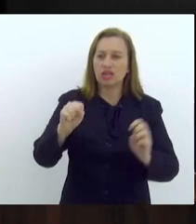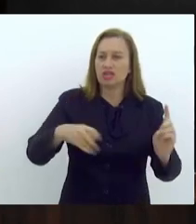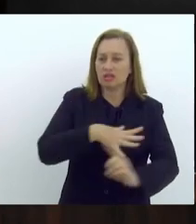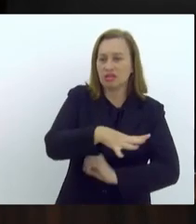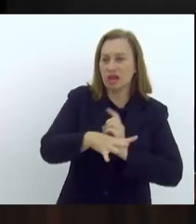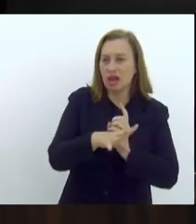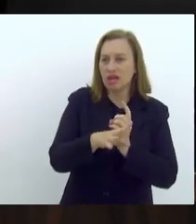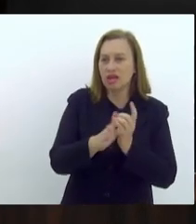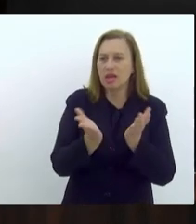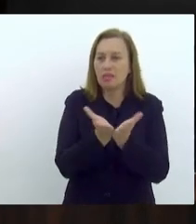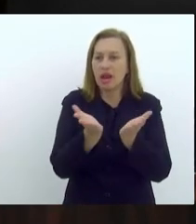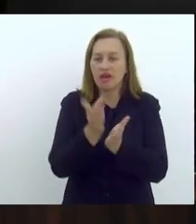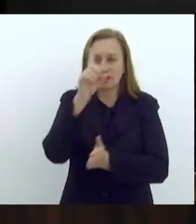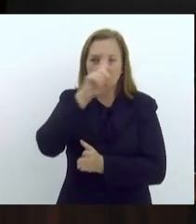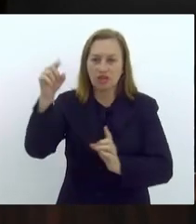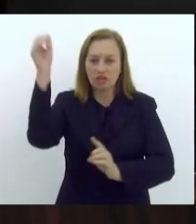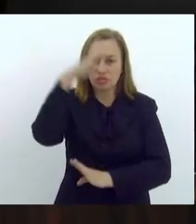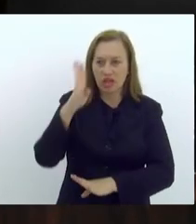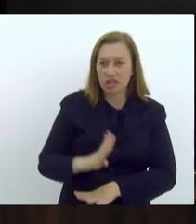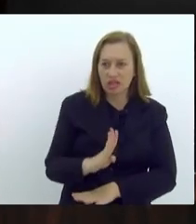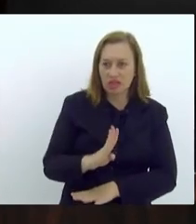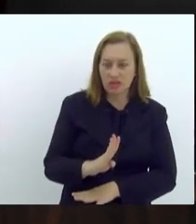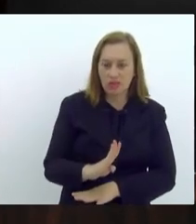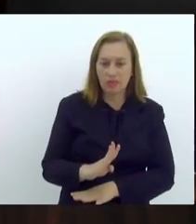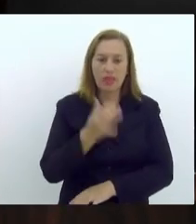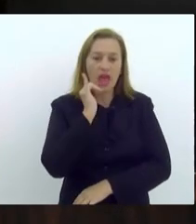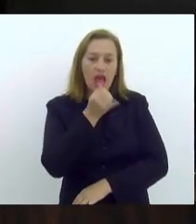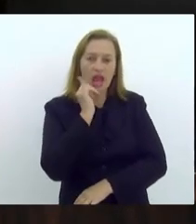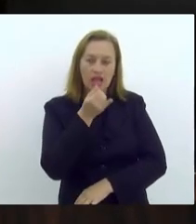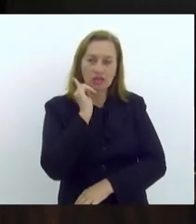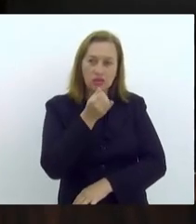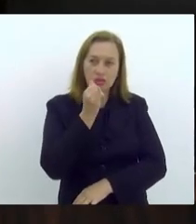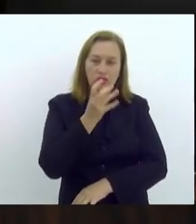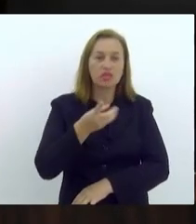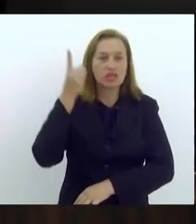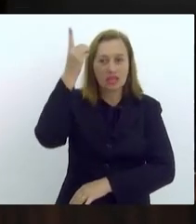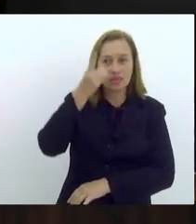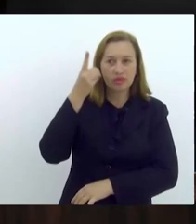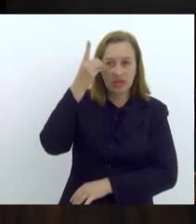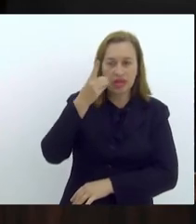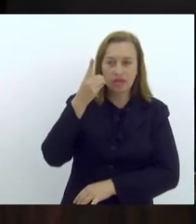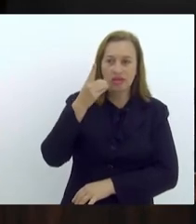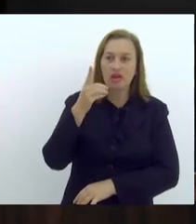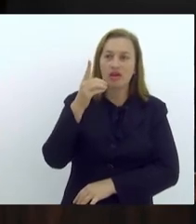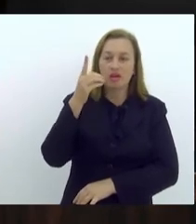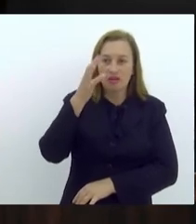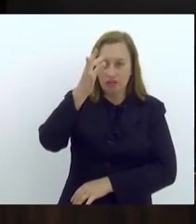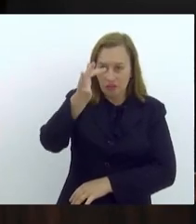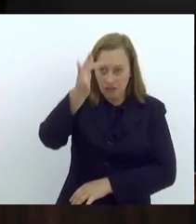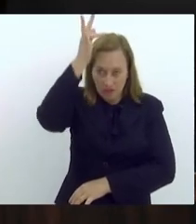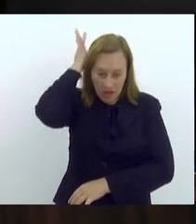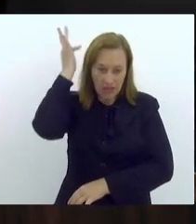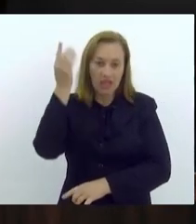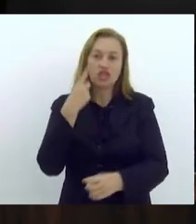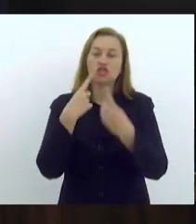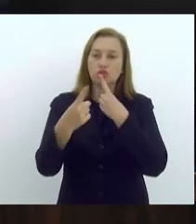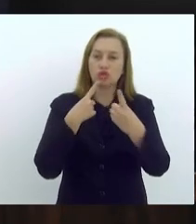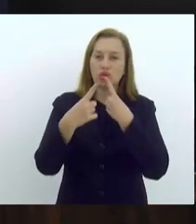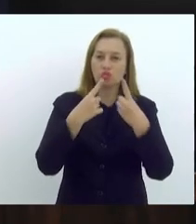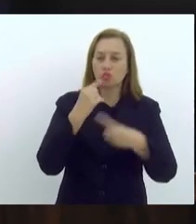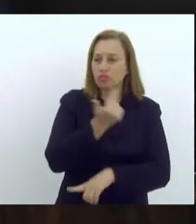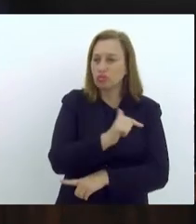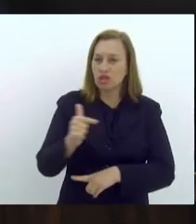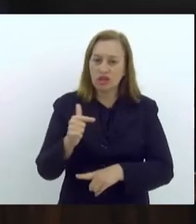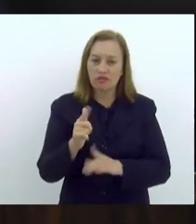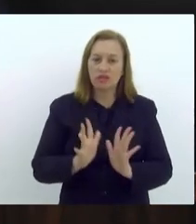a Comissão de Constituição e Justiça pela juridicidade, relator, deputado Fred Pacheco. Em discussão, não havendo